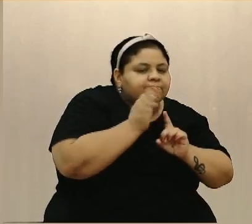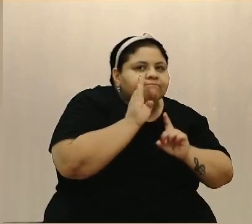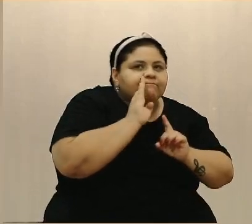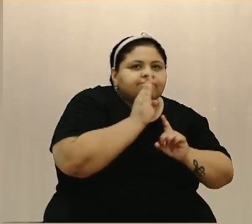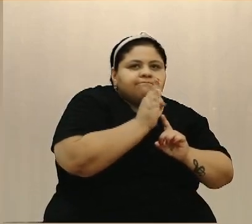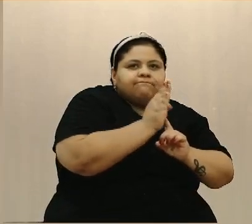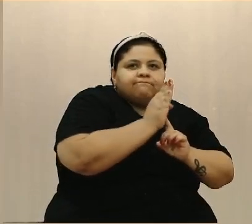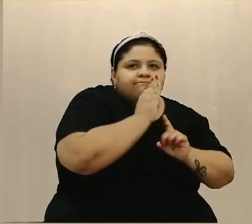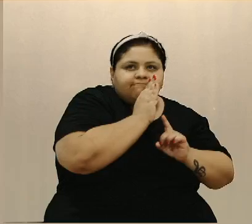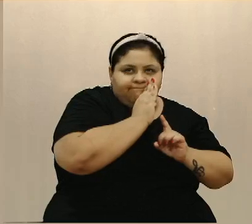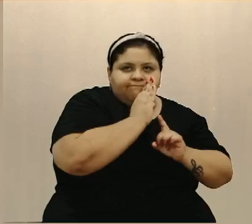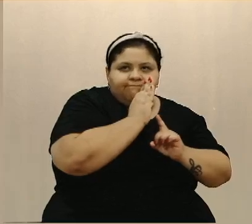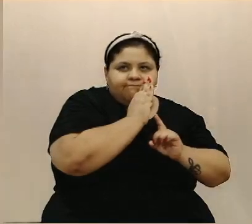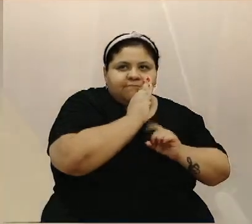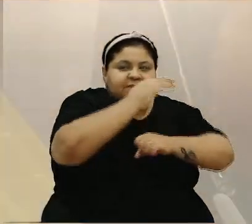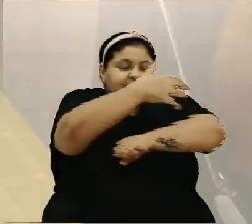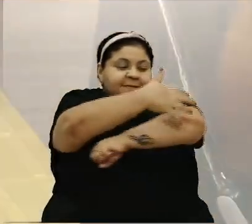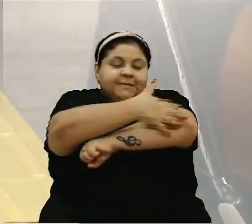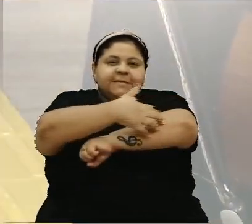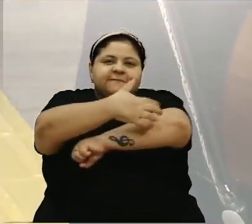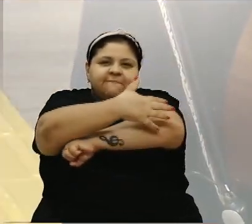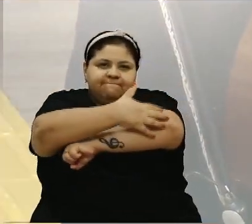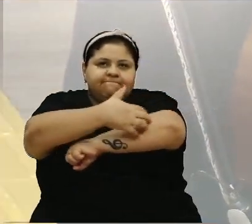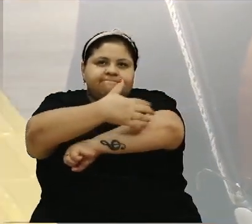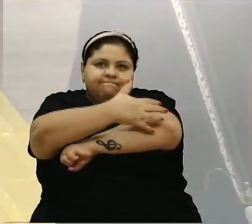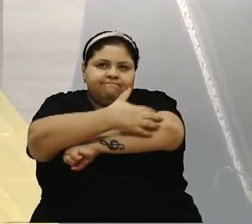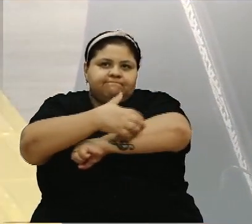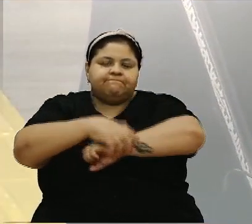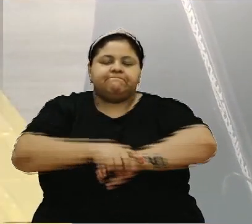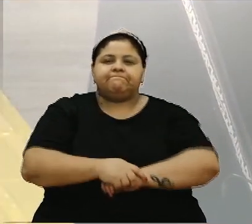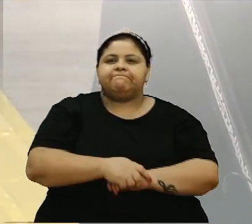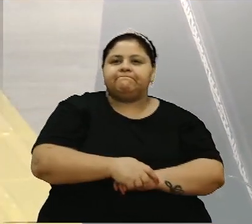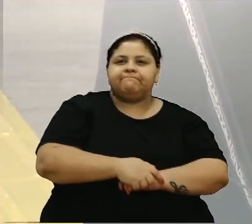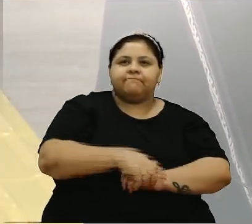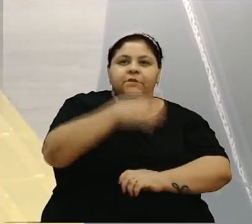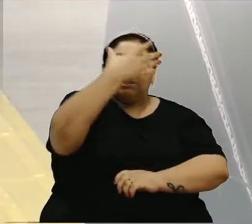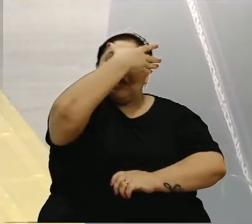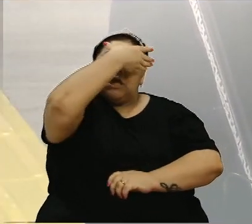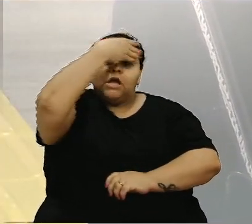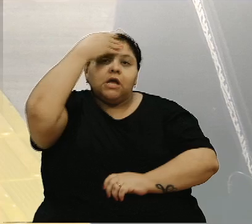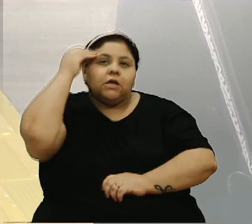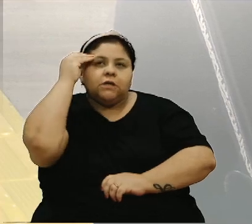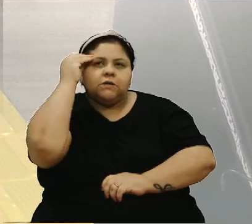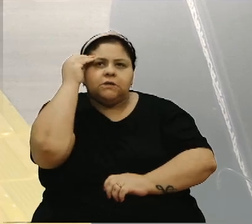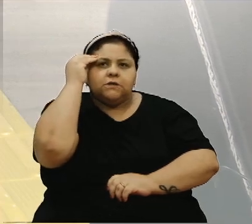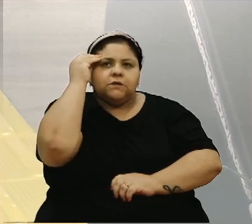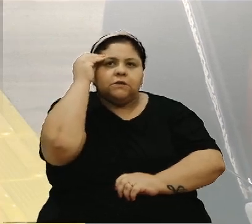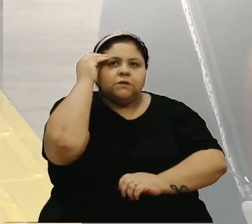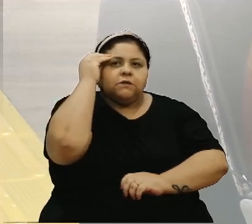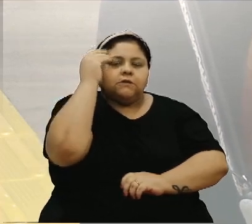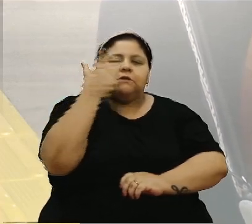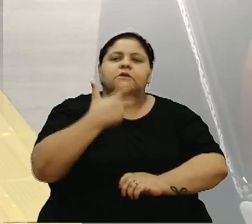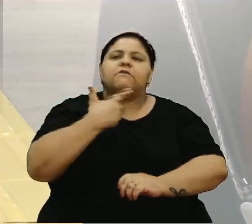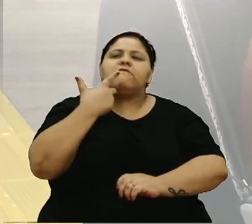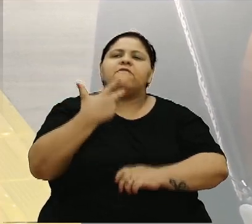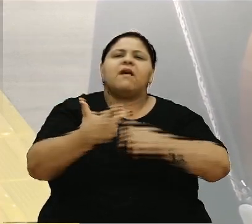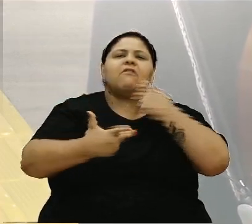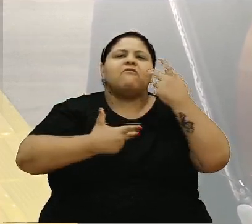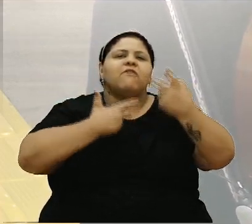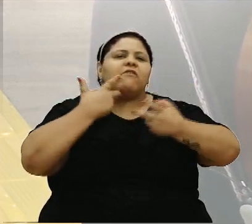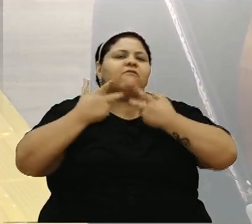os cortiços e pra esquecerem contam bravatas, velhas